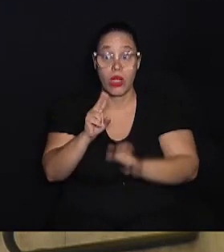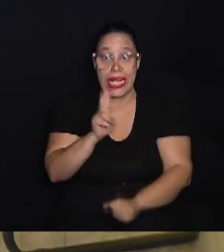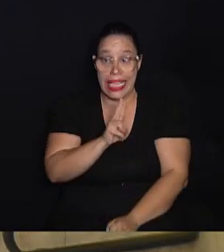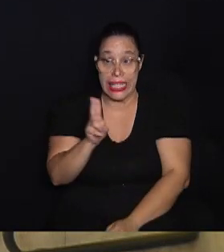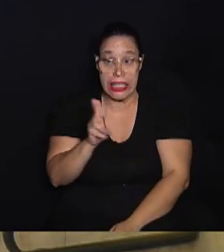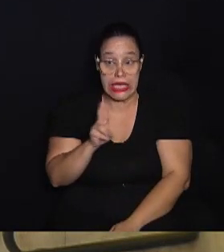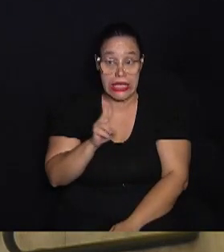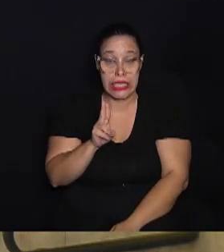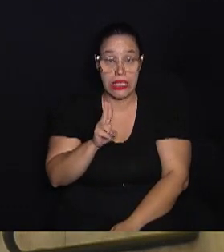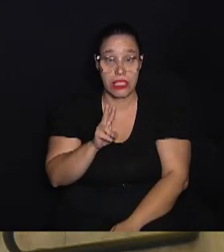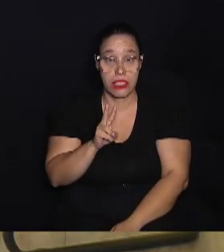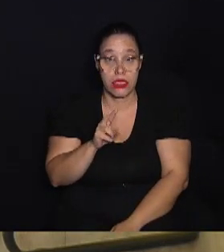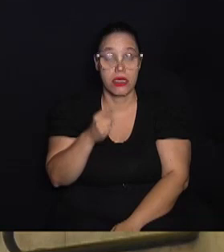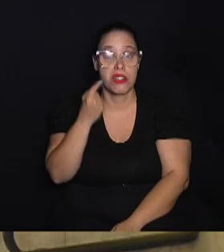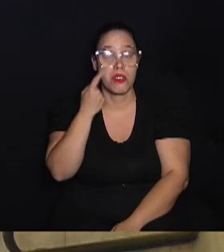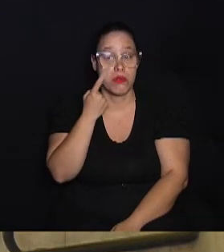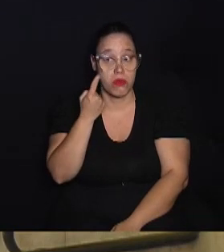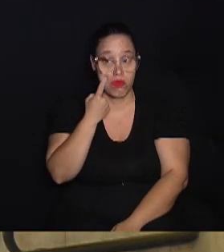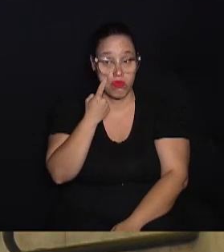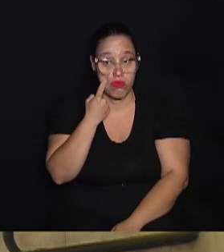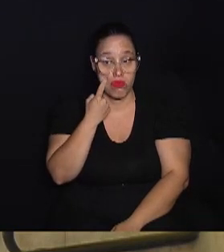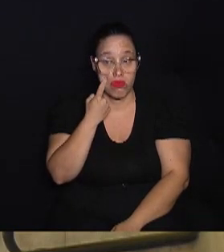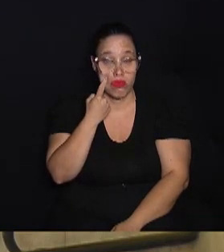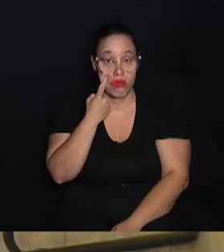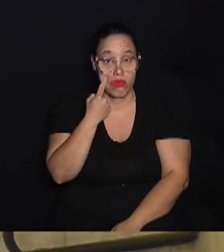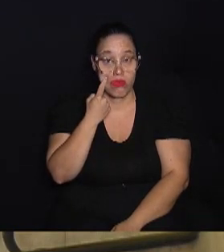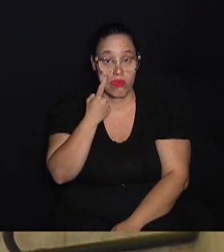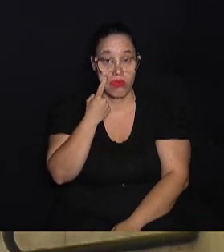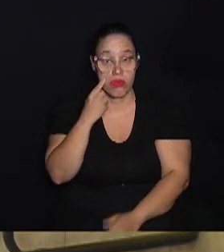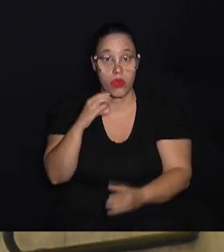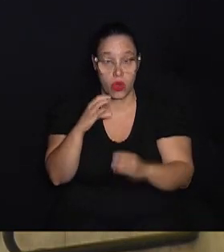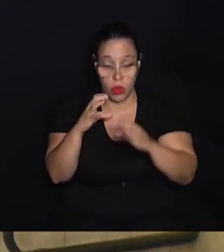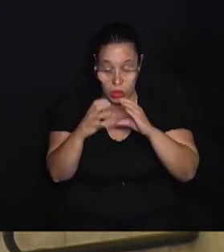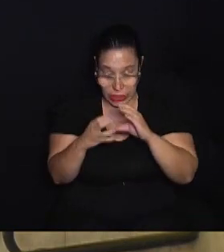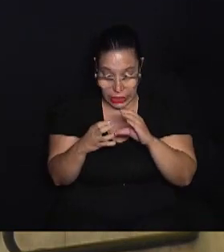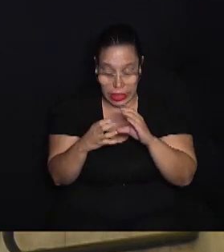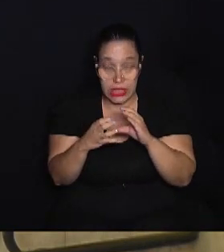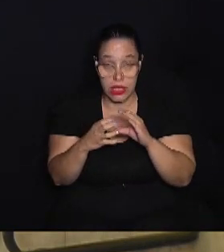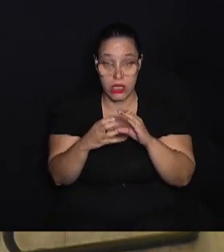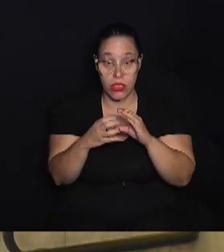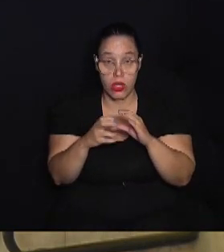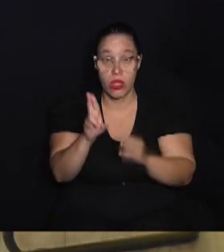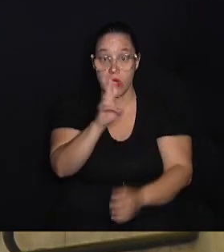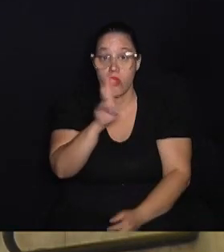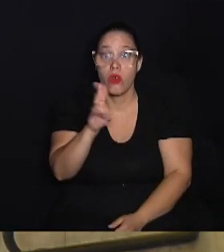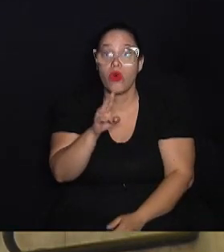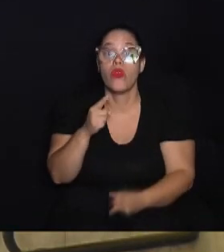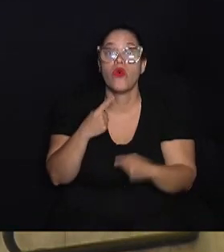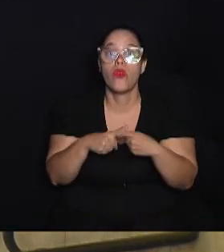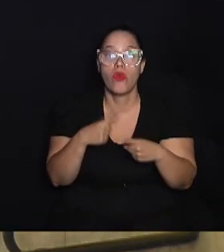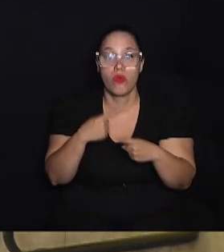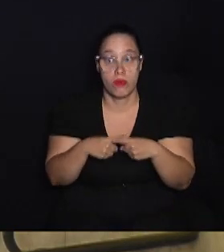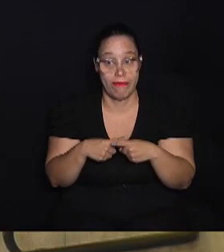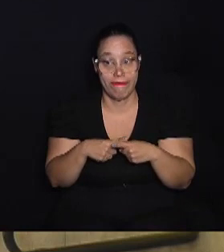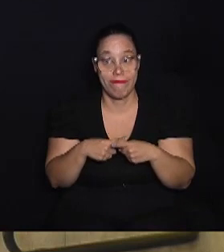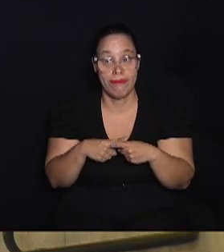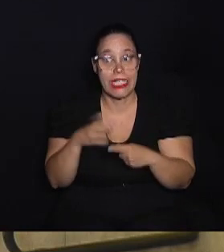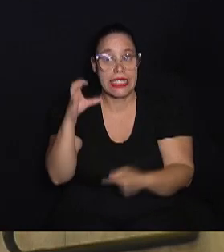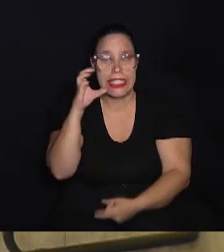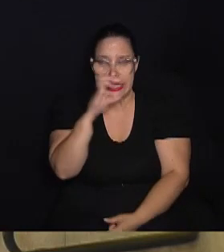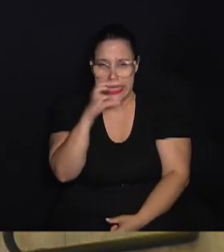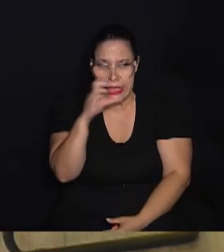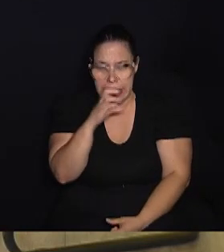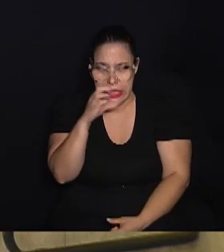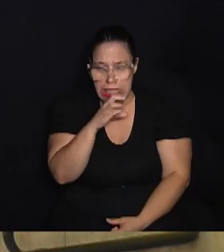né, justamente com essa visão de colocar a questão do clima em suas nomenclaturas, porque há uma urgência, como